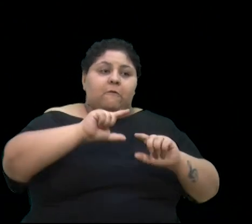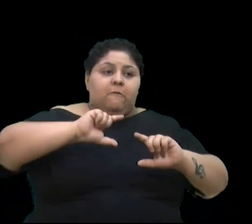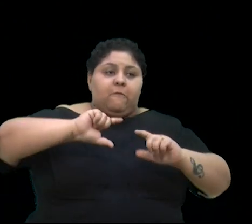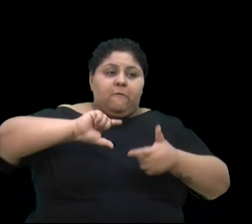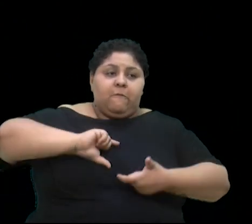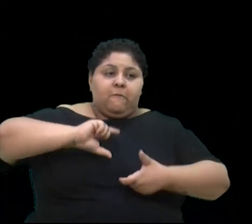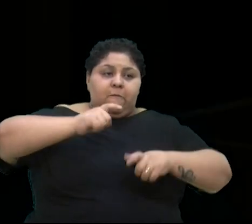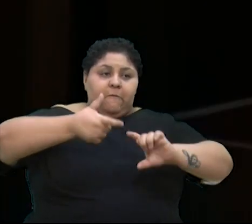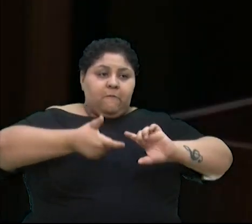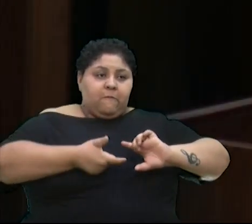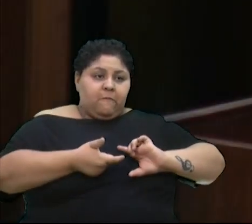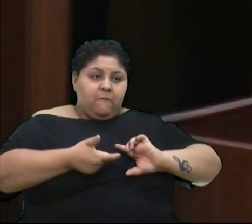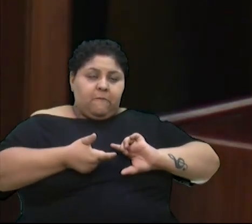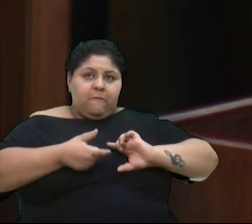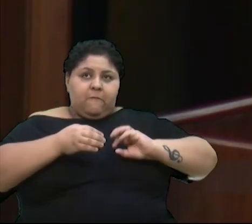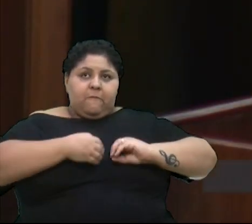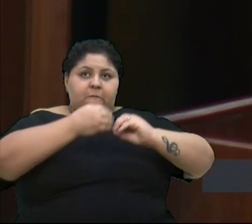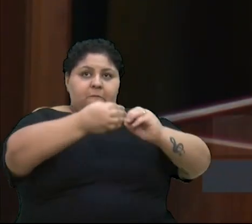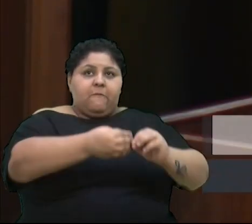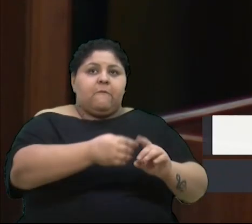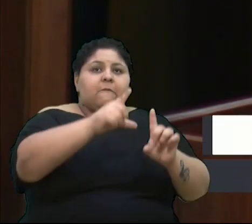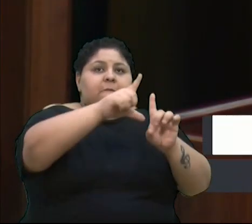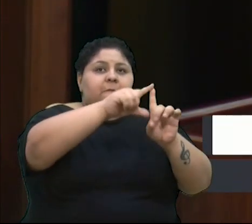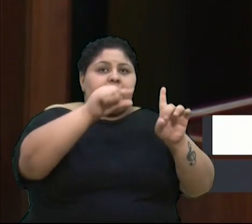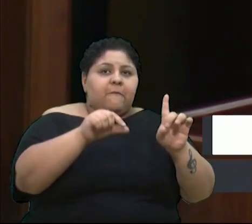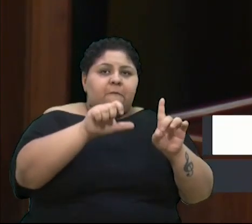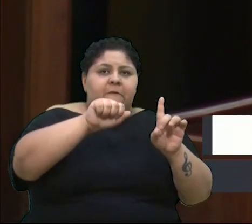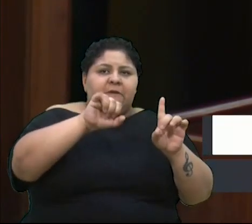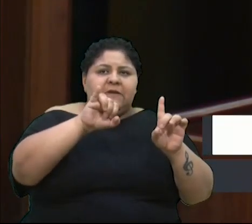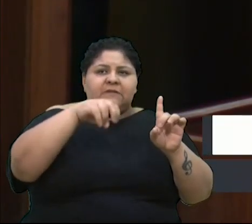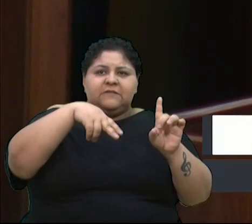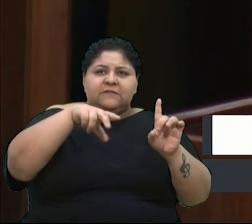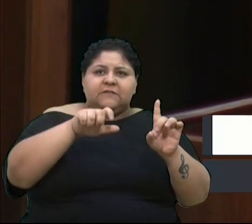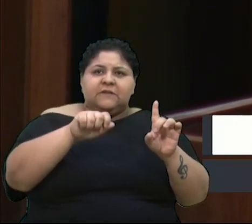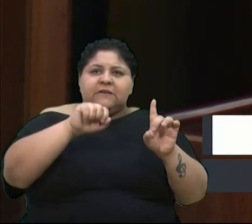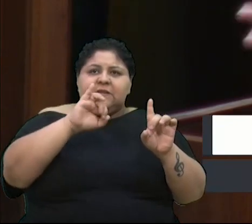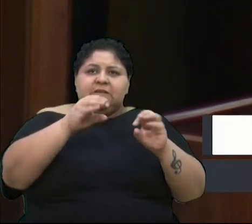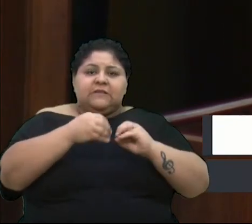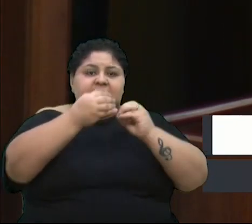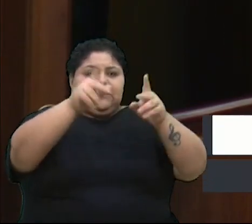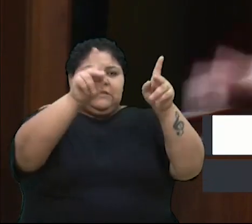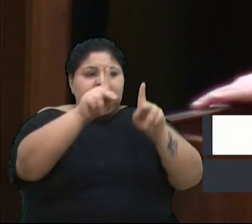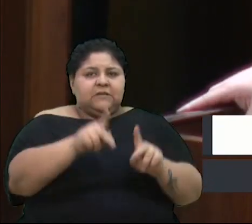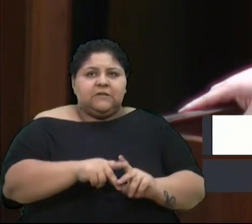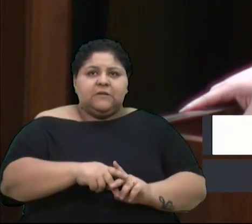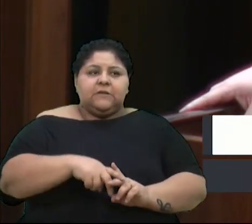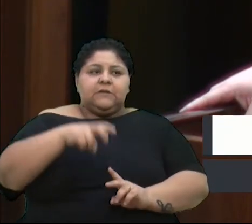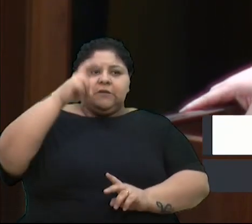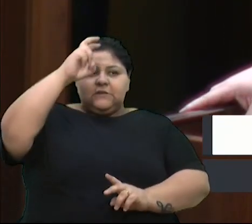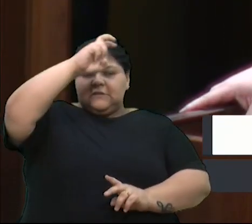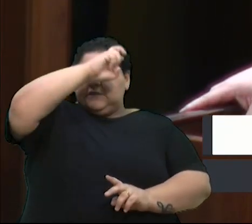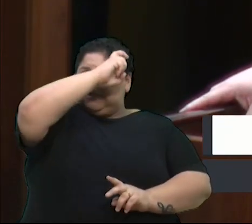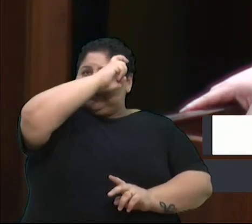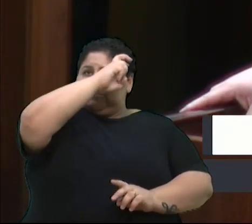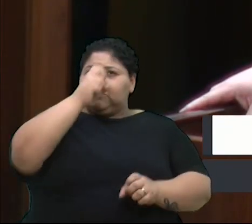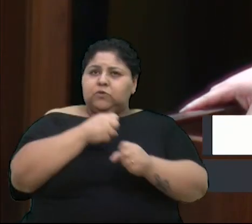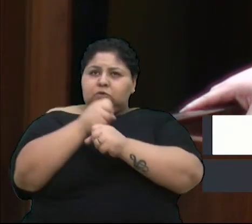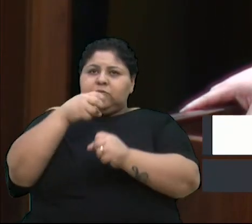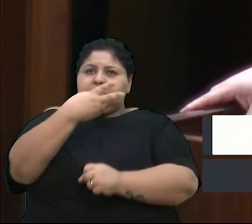deu a península de Sinai para ter paz no Egito no ano 2000.